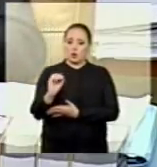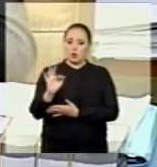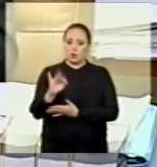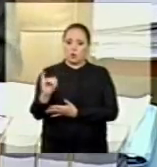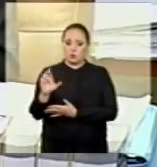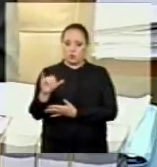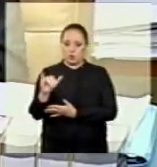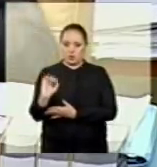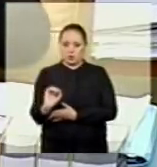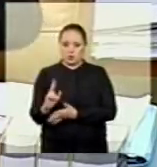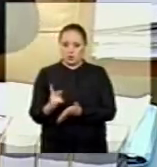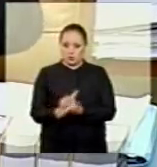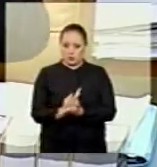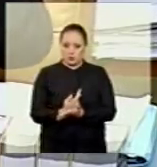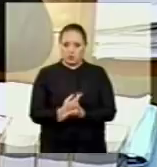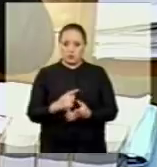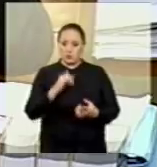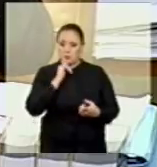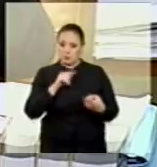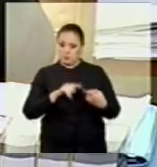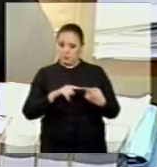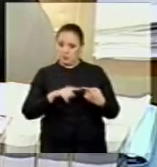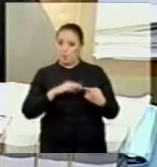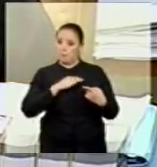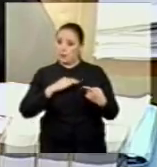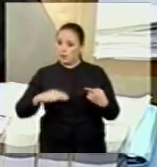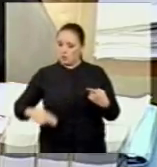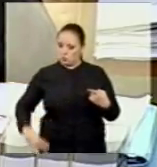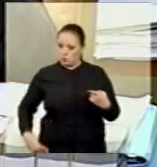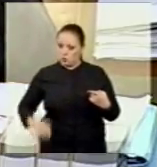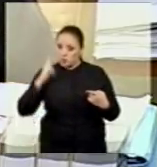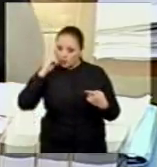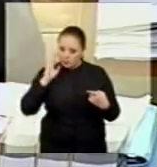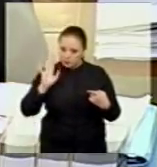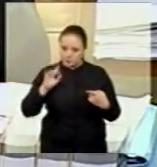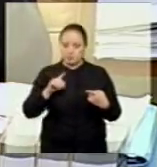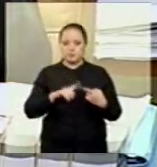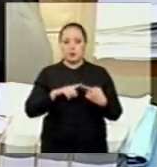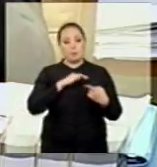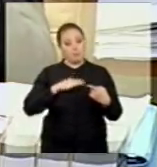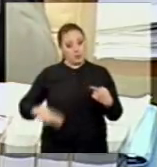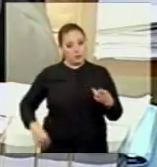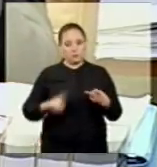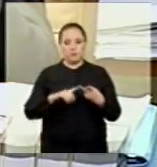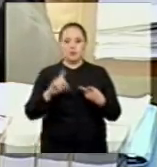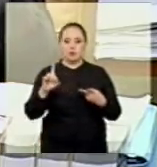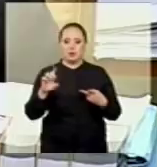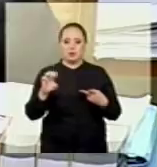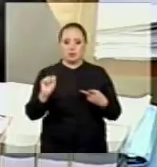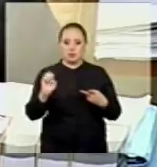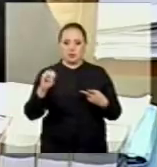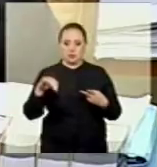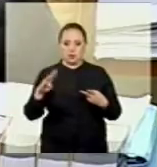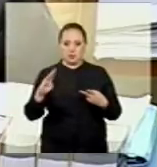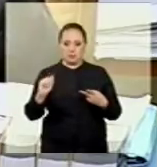cometerem os seus ministros, primeira hipótese, os desembargadores das